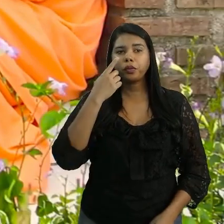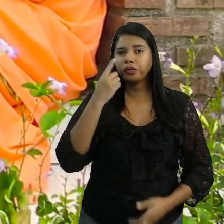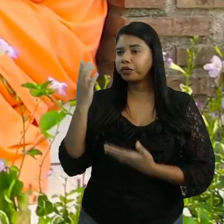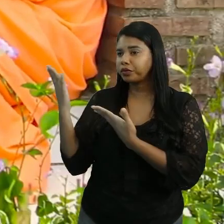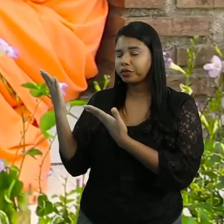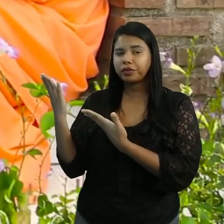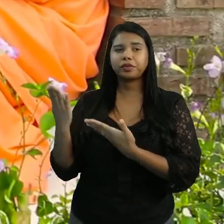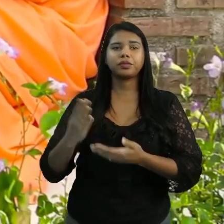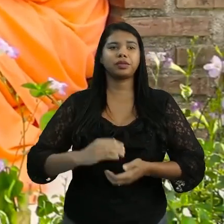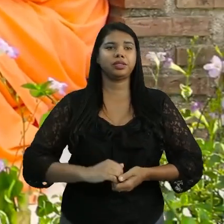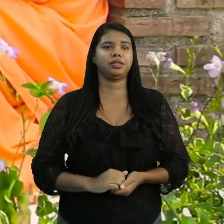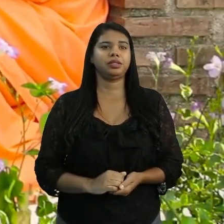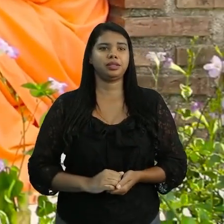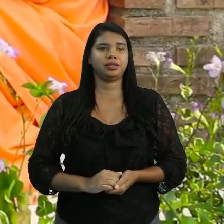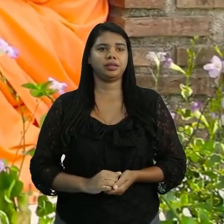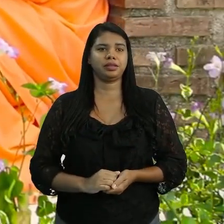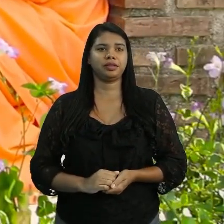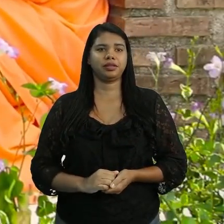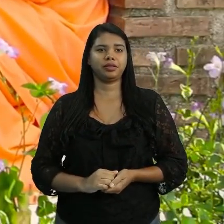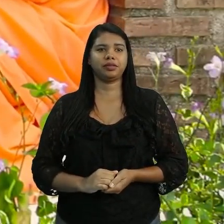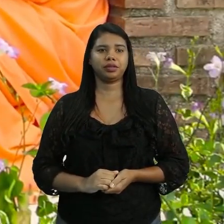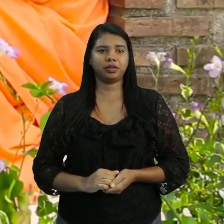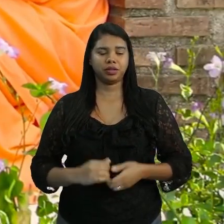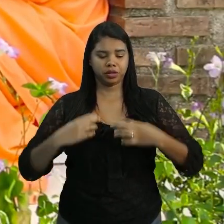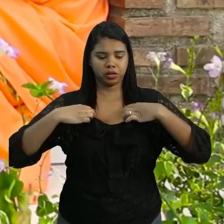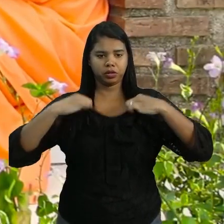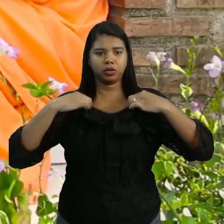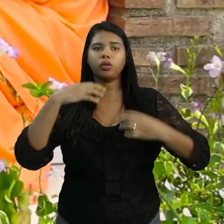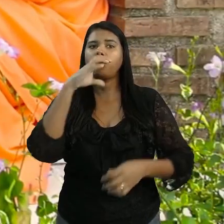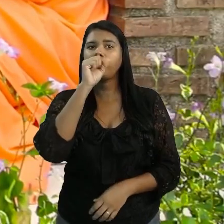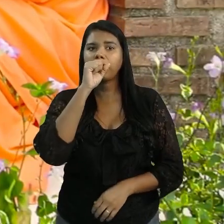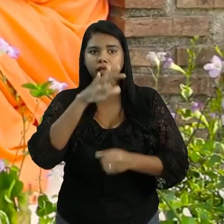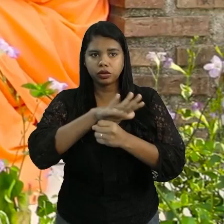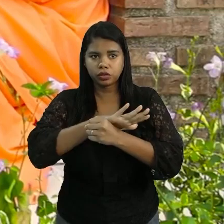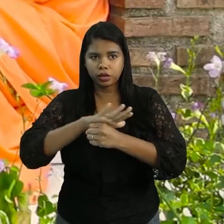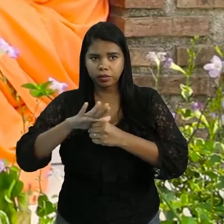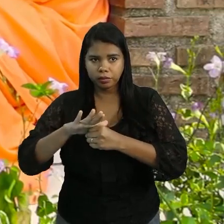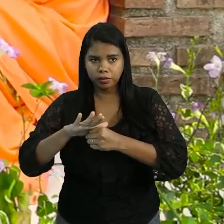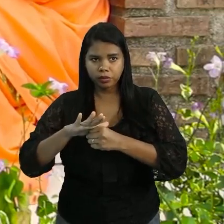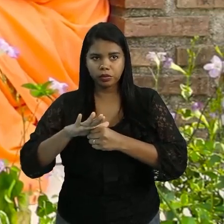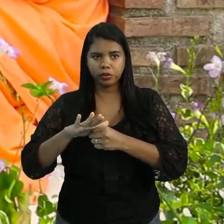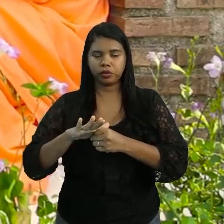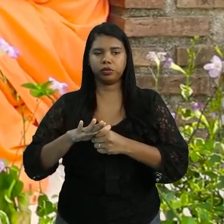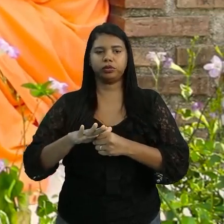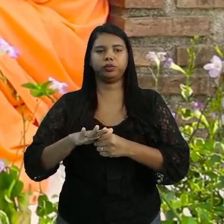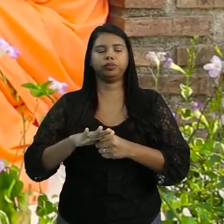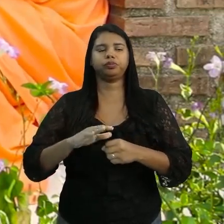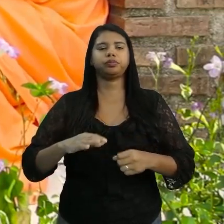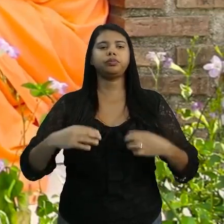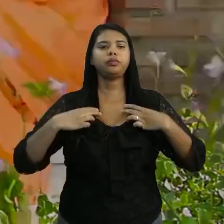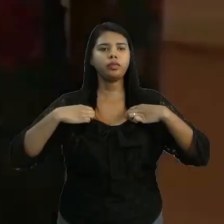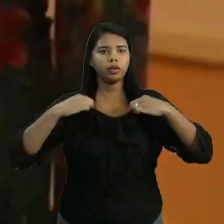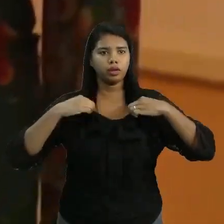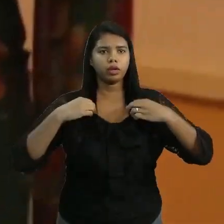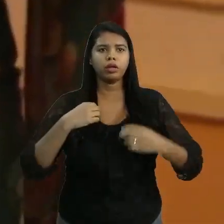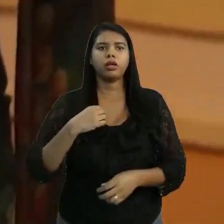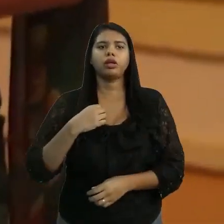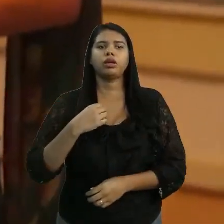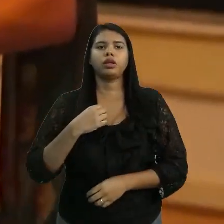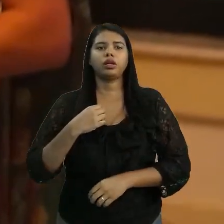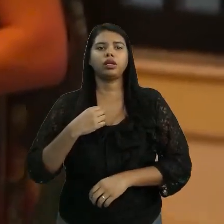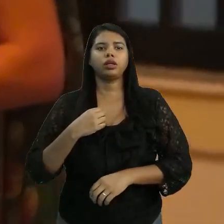são os celibatários. Nós praticamos celibato, né? E esses que usam branco, bom, eles